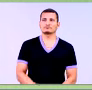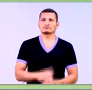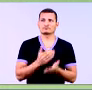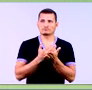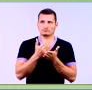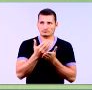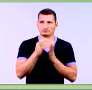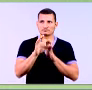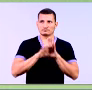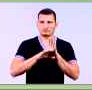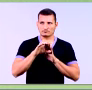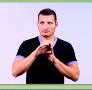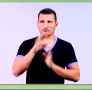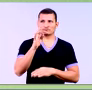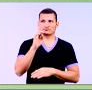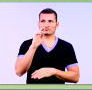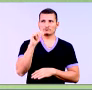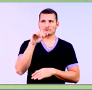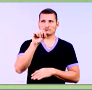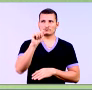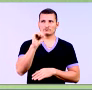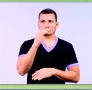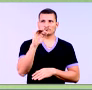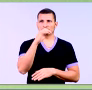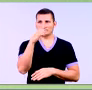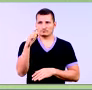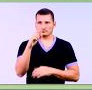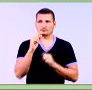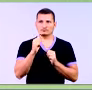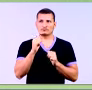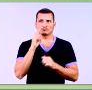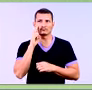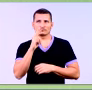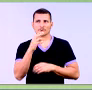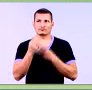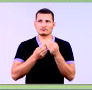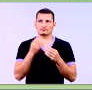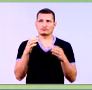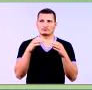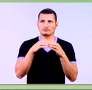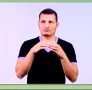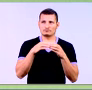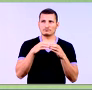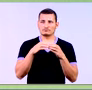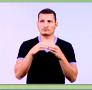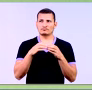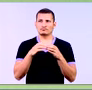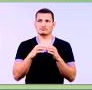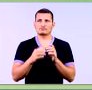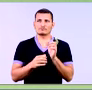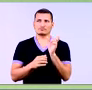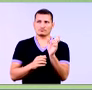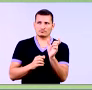Inicialmente, um conceito de transação, a verdade nós podemos ver transação como um conjunto de comandos de programação que